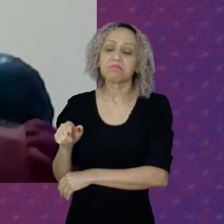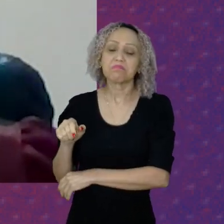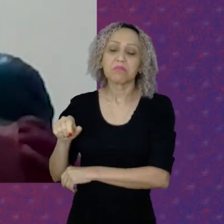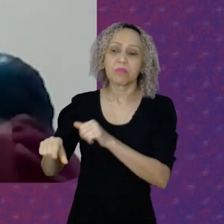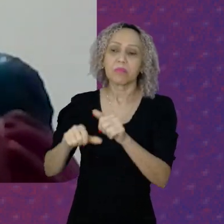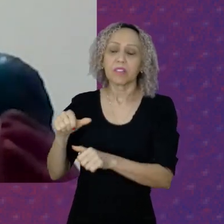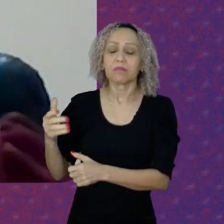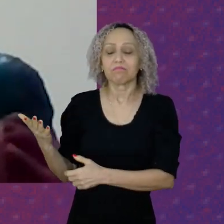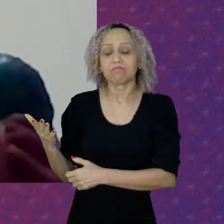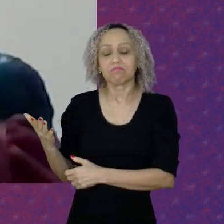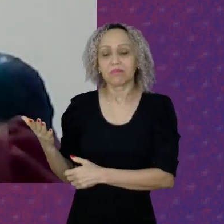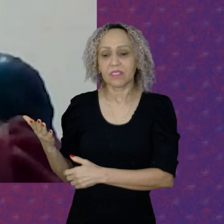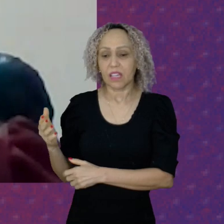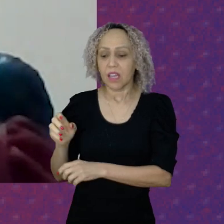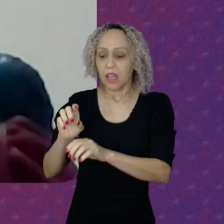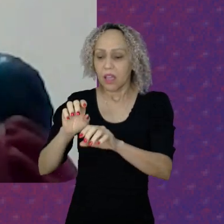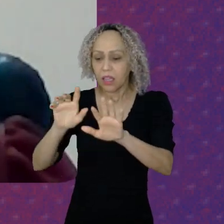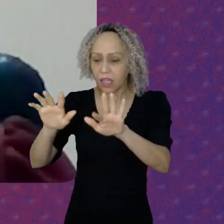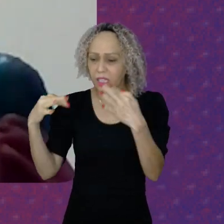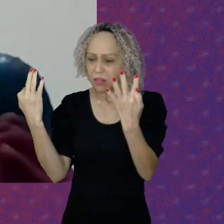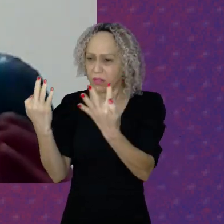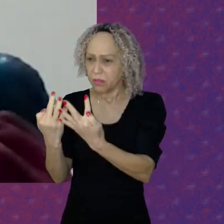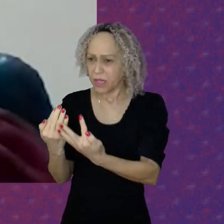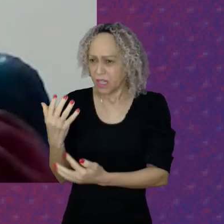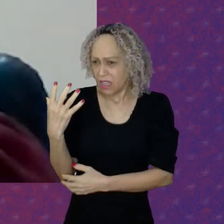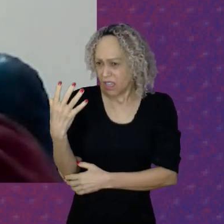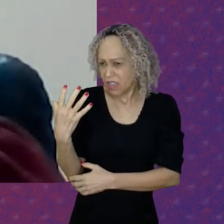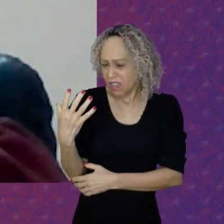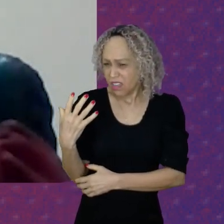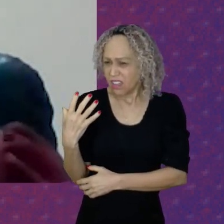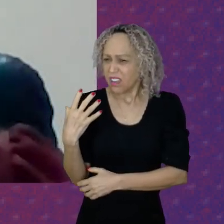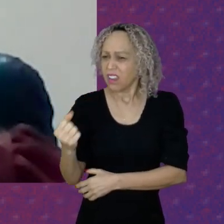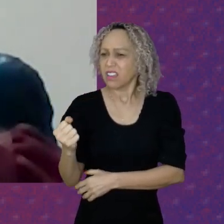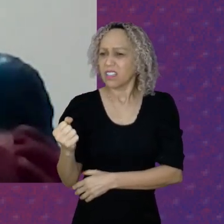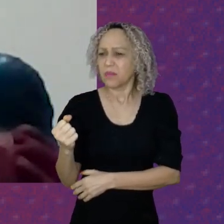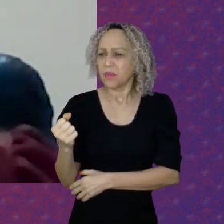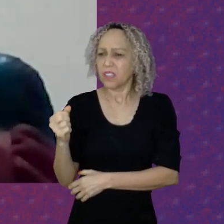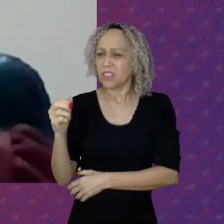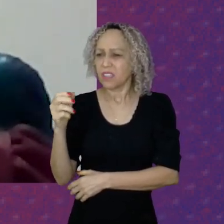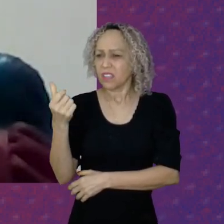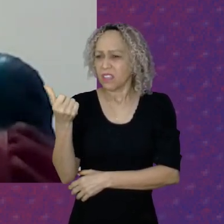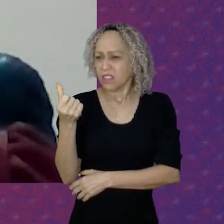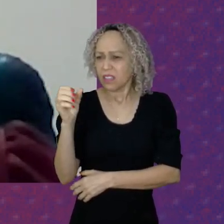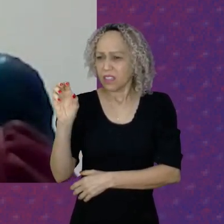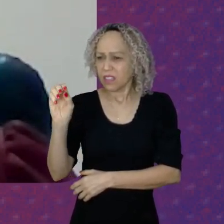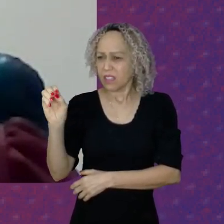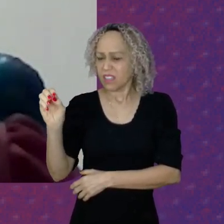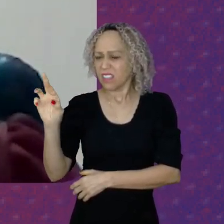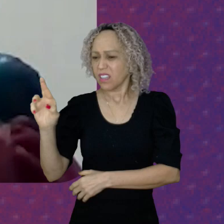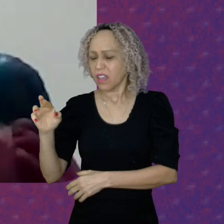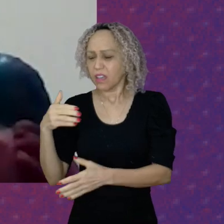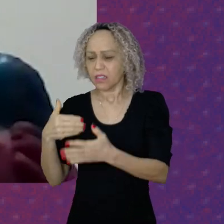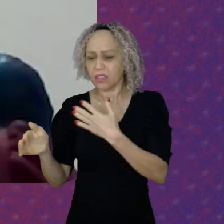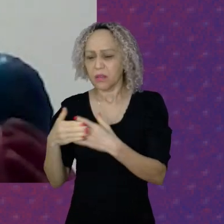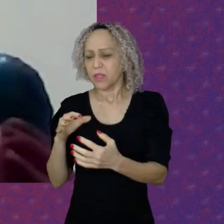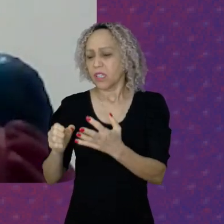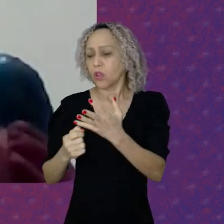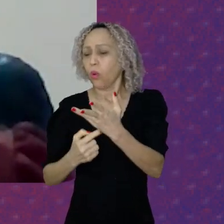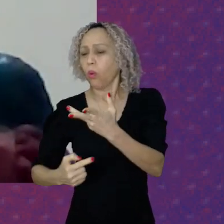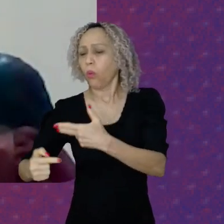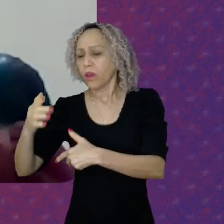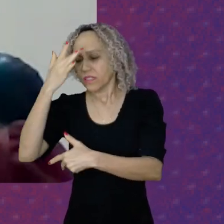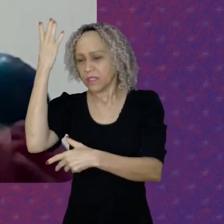cada família recebia o valor unificado de R$600, independente da composição familiar e sem haver